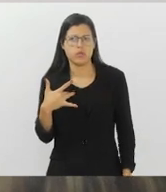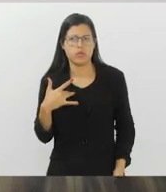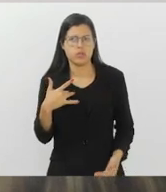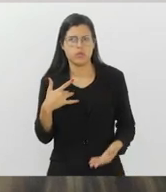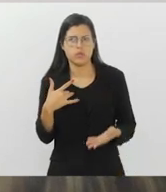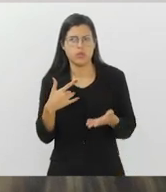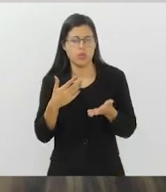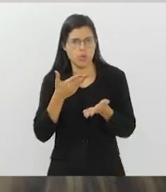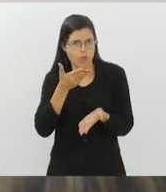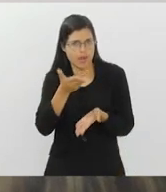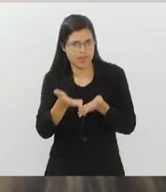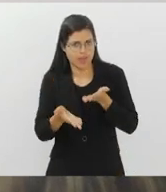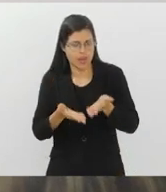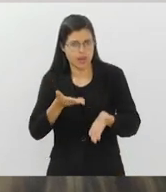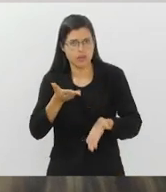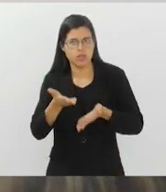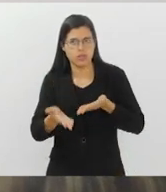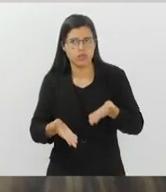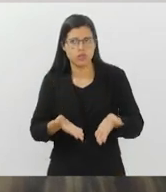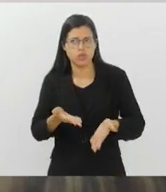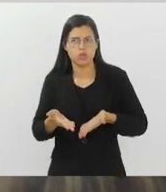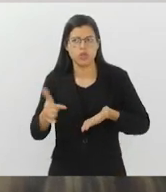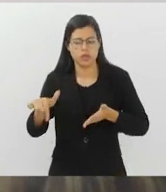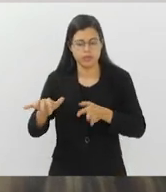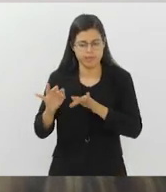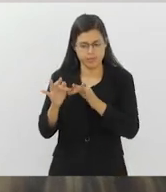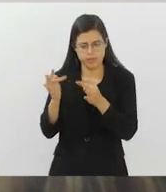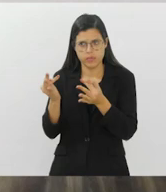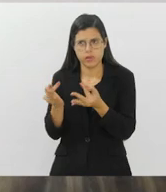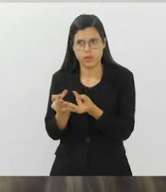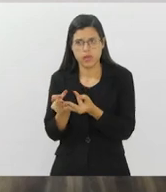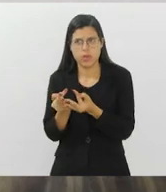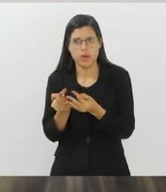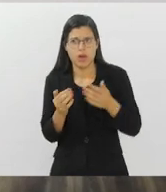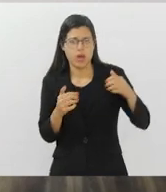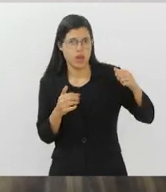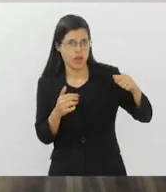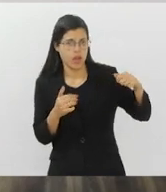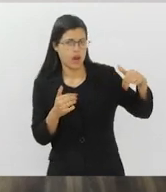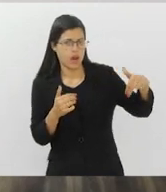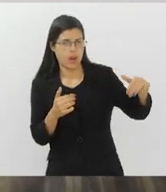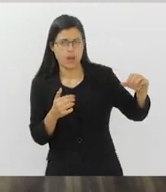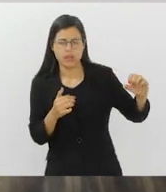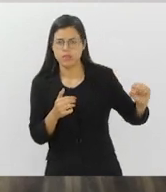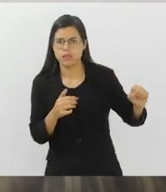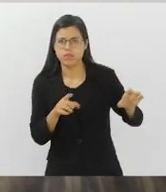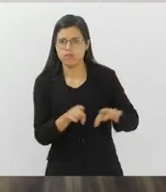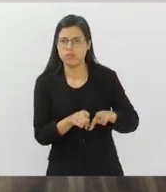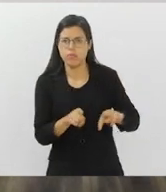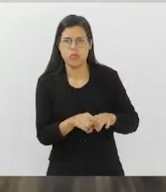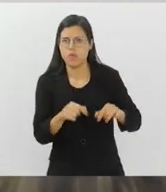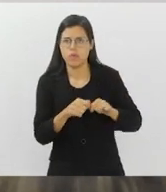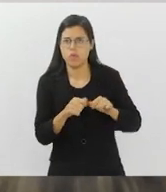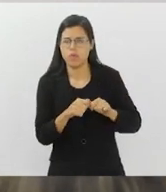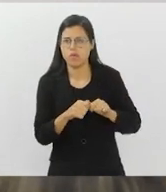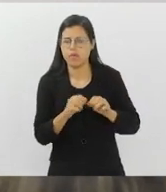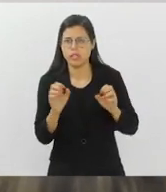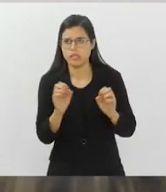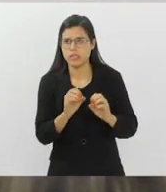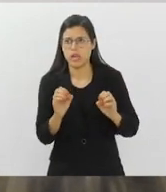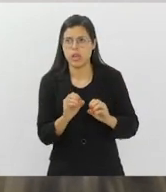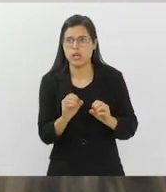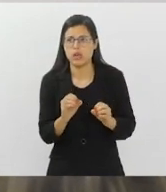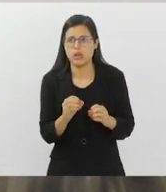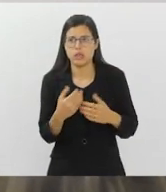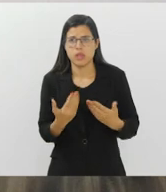atendem, não socorrem essas famílias, a ANS também não. Então, eu fico me perguntando a quem vai